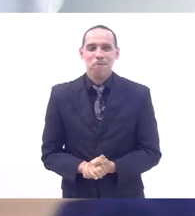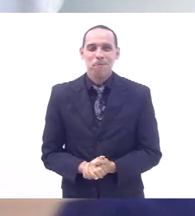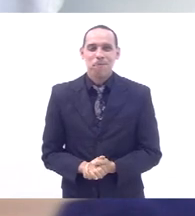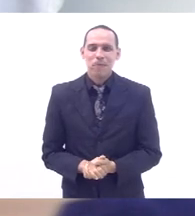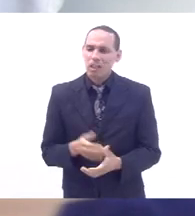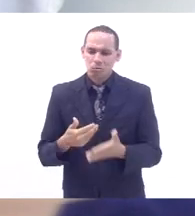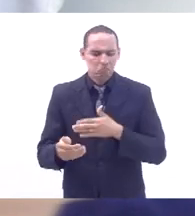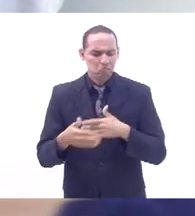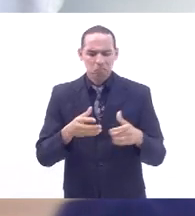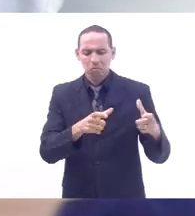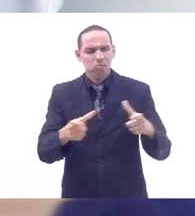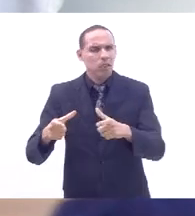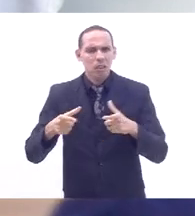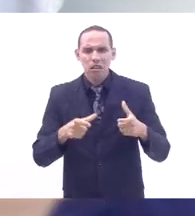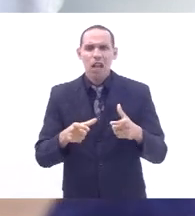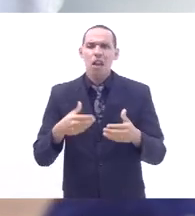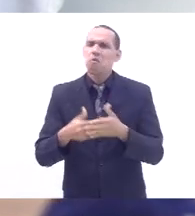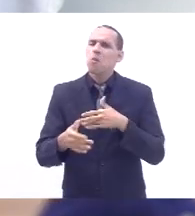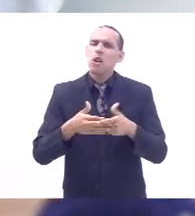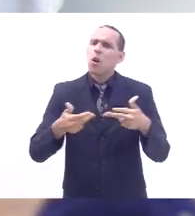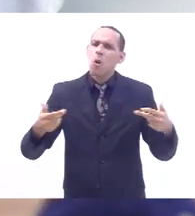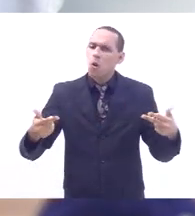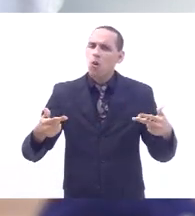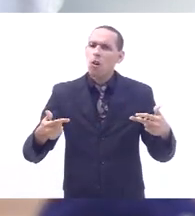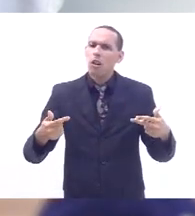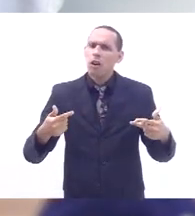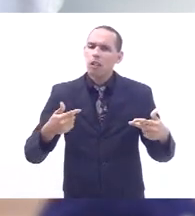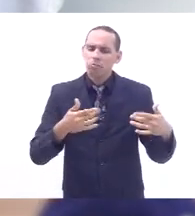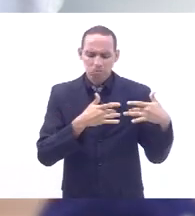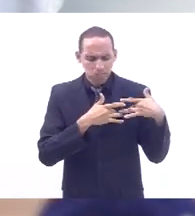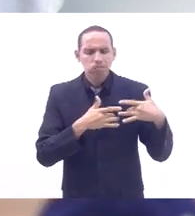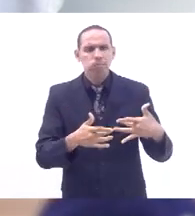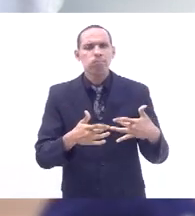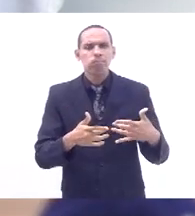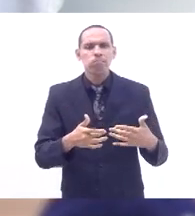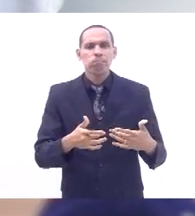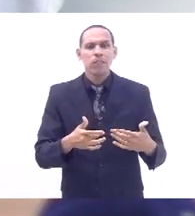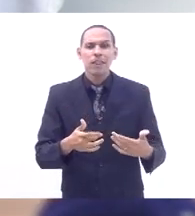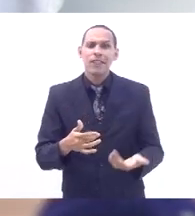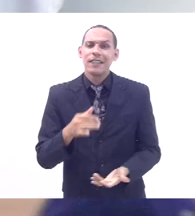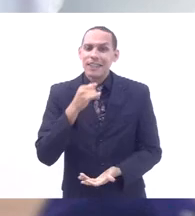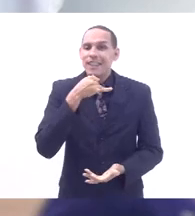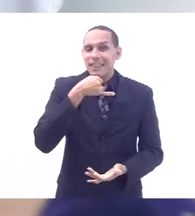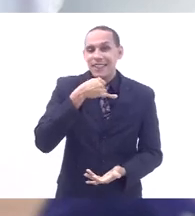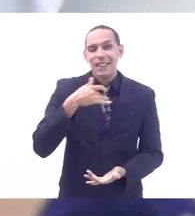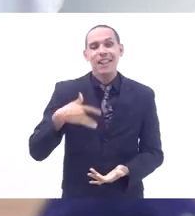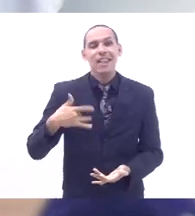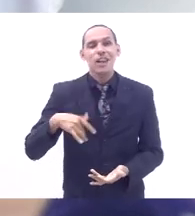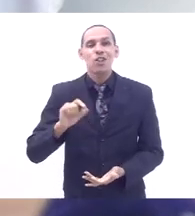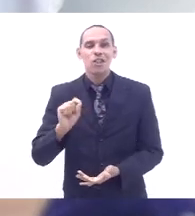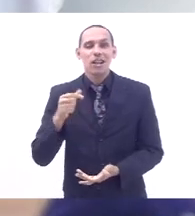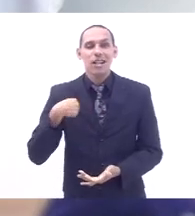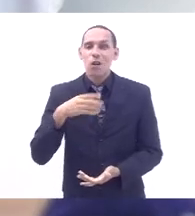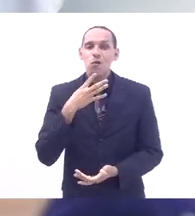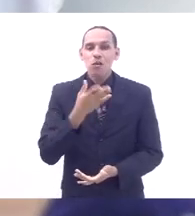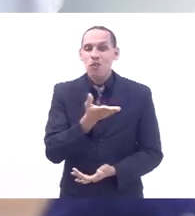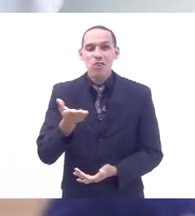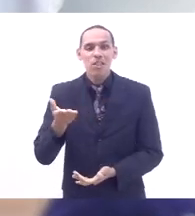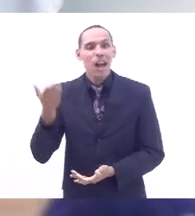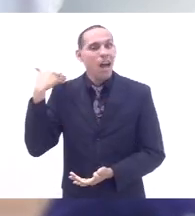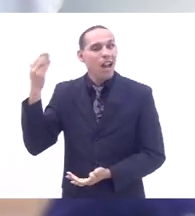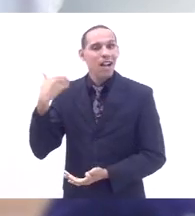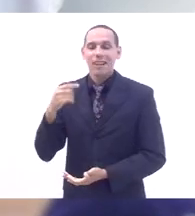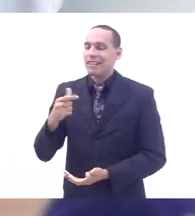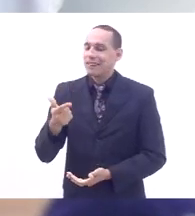independente de onde for. Os senhores podem contar comigo. É por isso que eu falo que é uma pena que eu não os conheci antes e vocês não